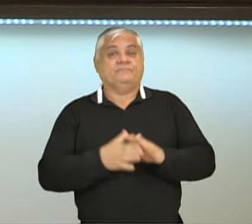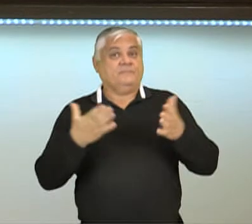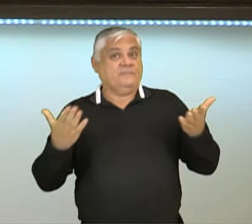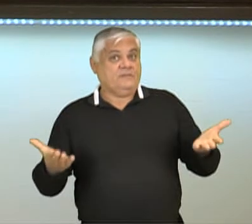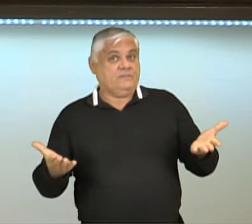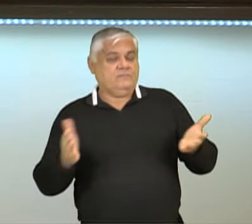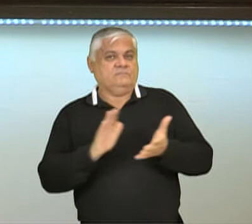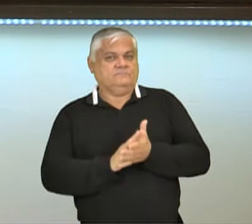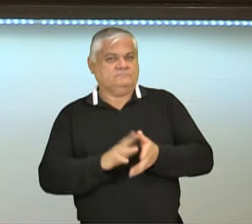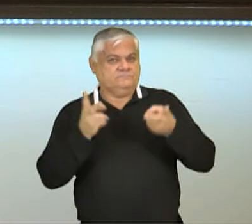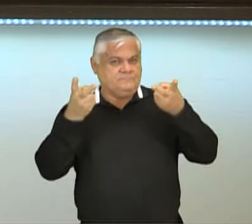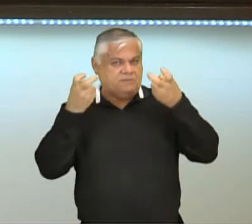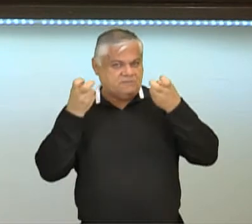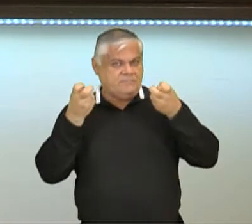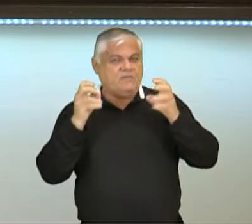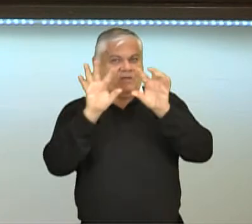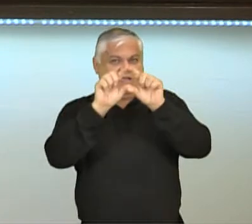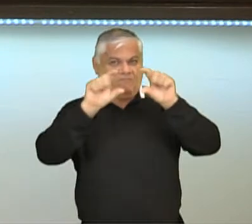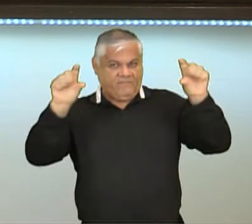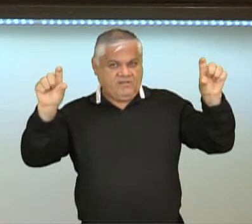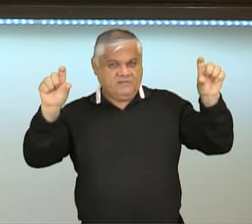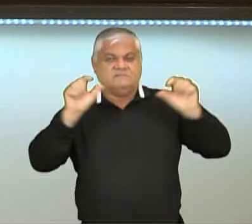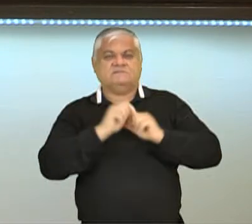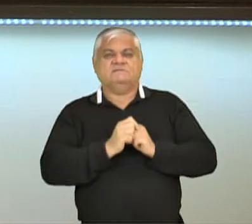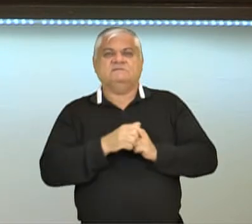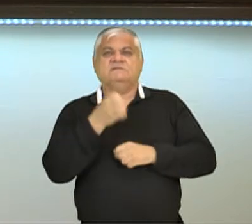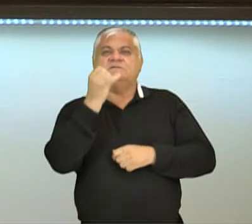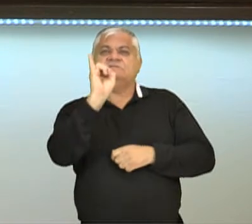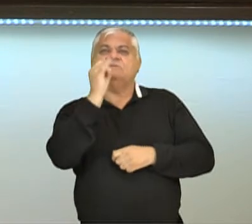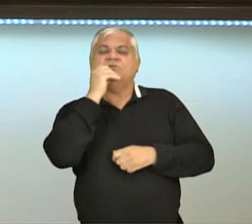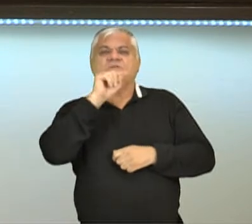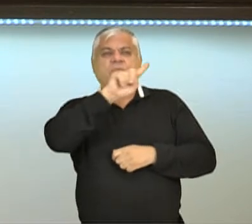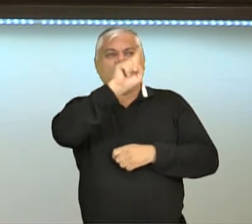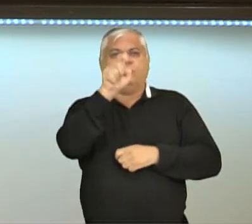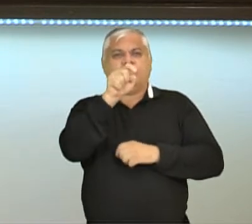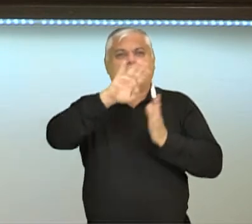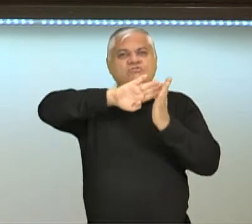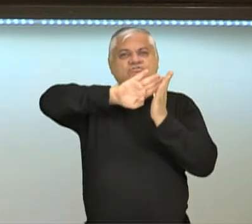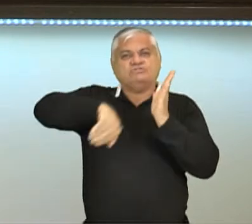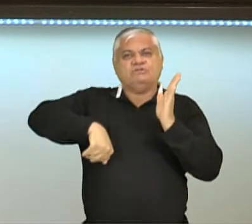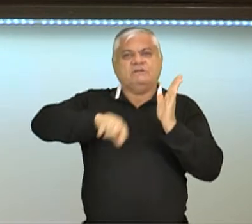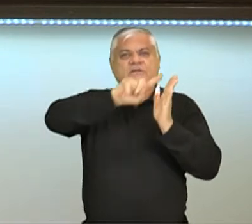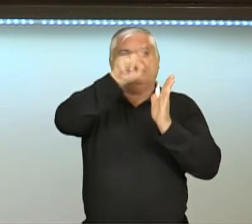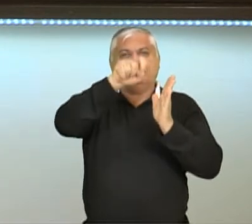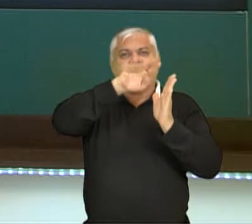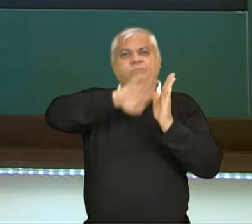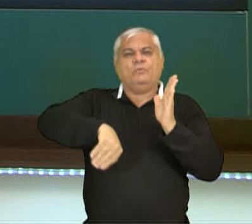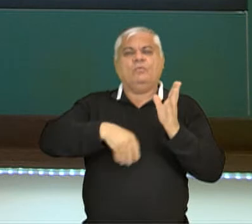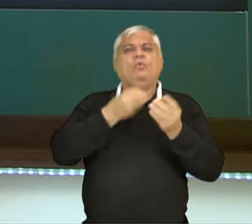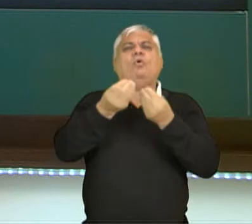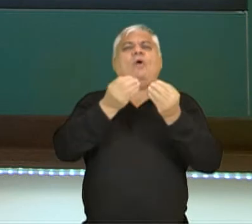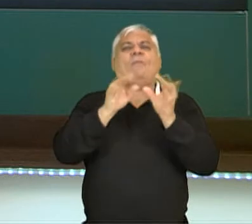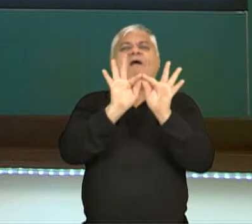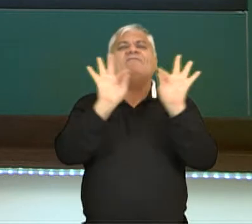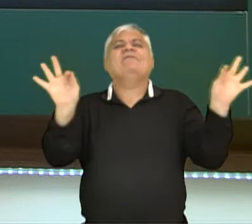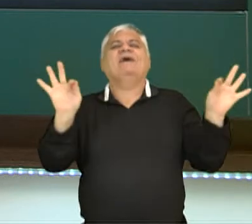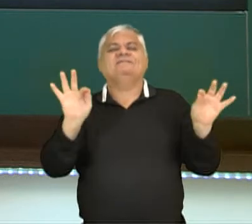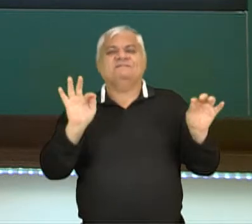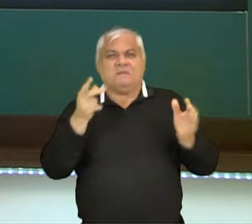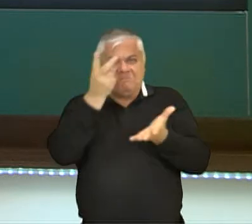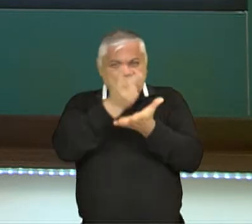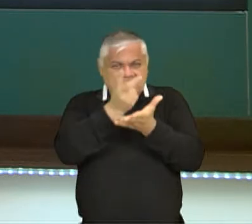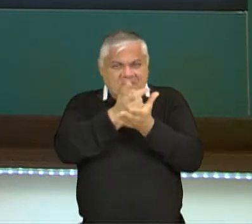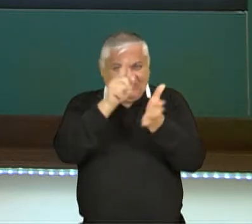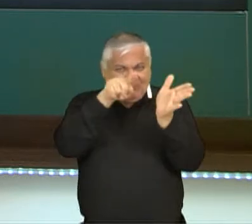Então, pessoal, observem aqui que se nós tirarmos o ponto de interrogação, como que vai ficar? Né? Será que vai manter o